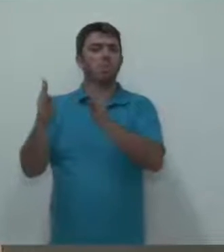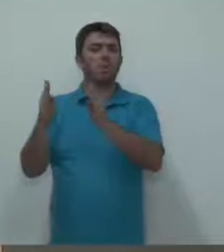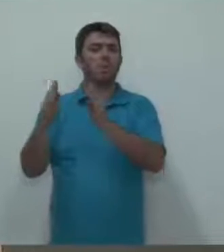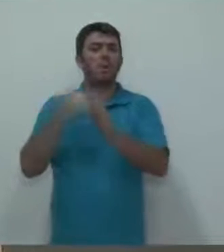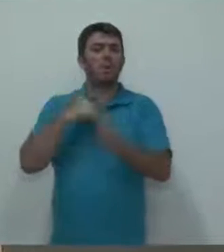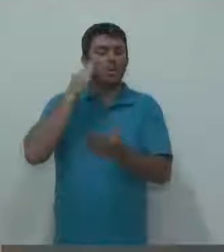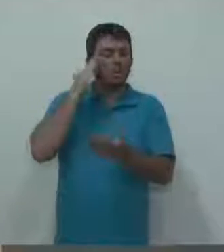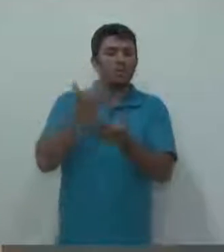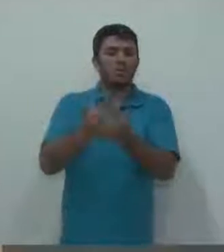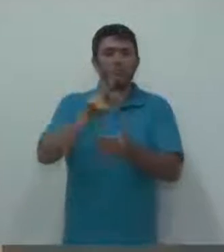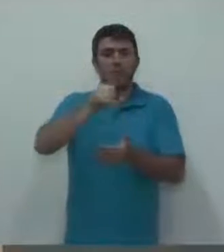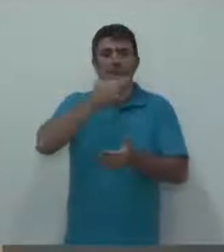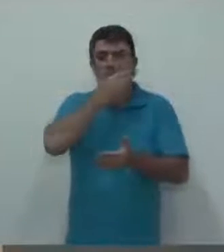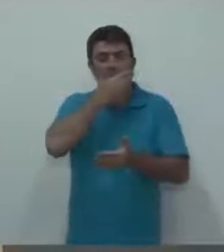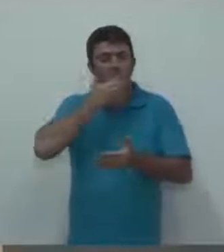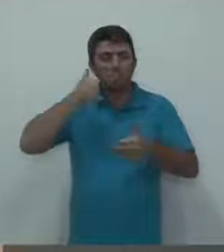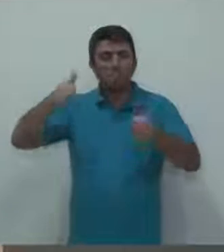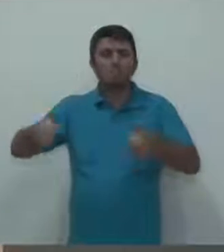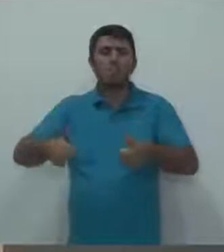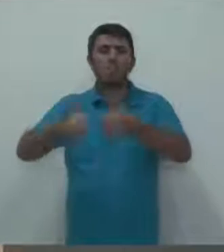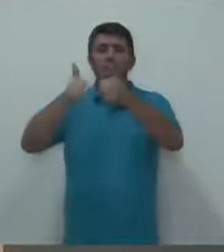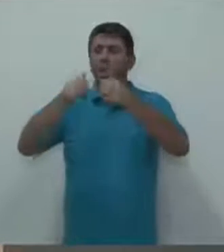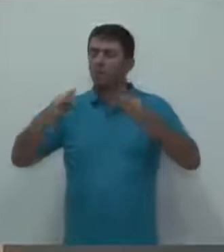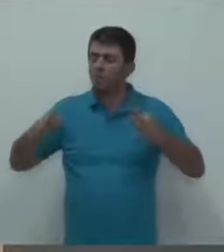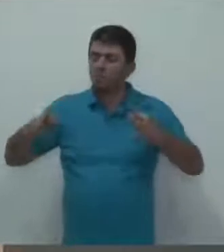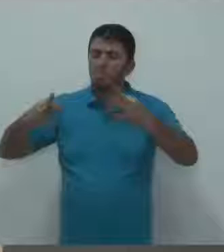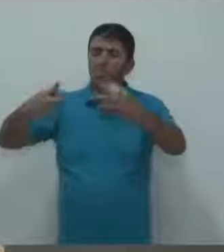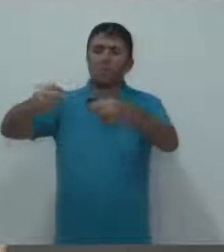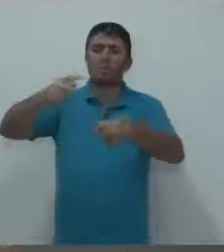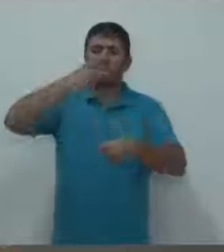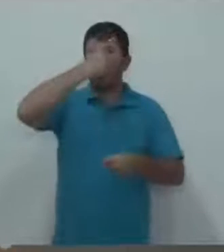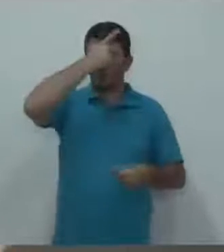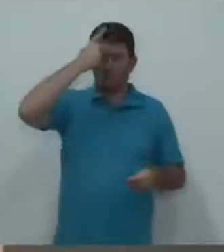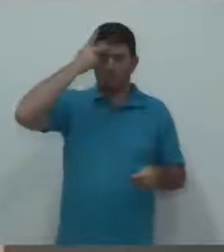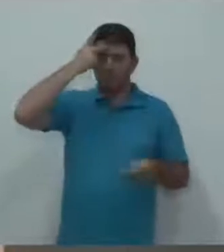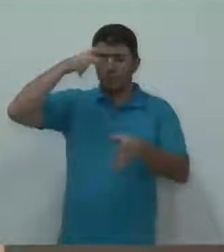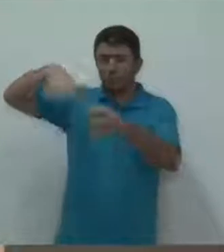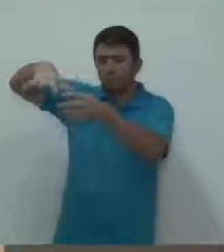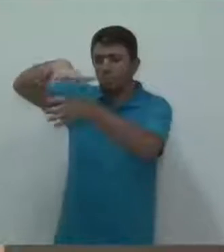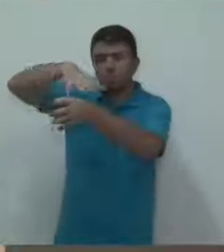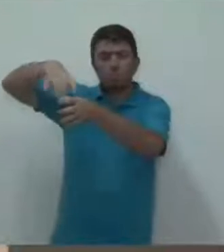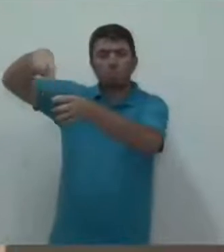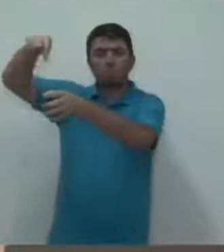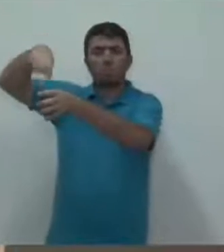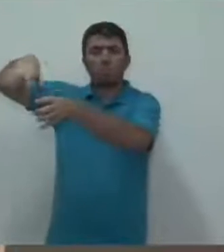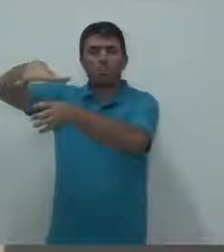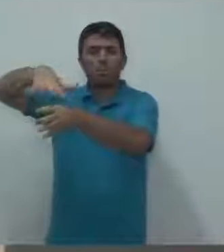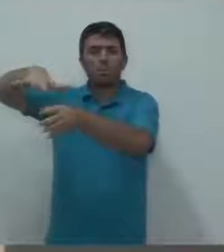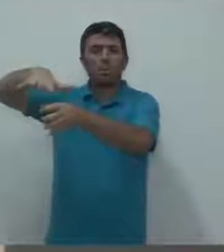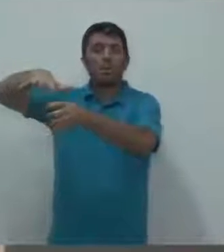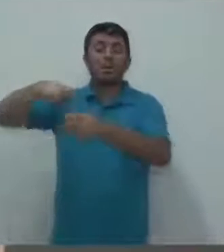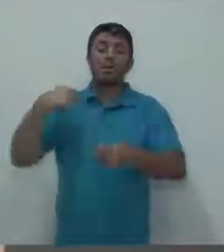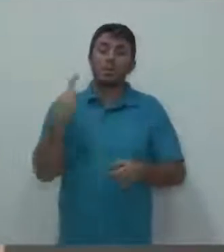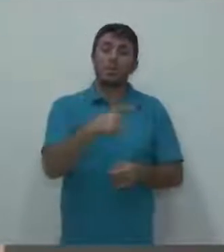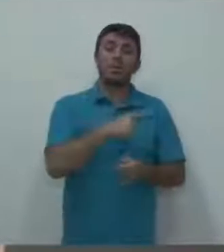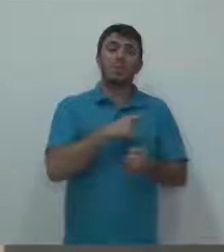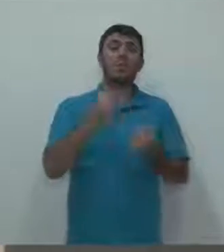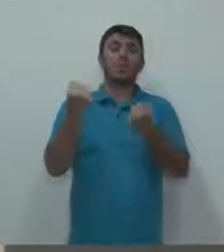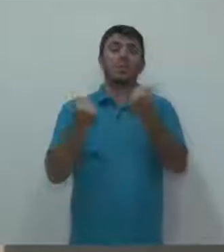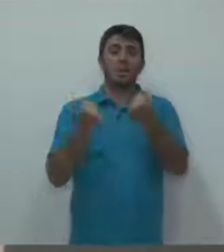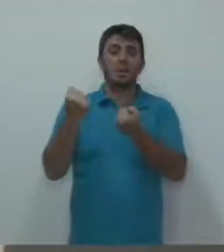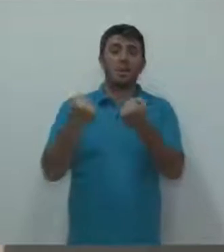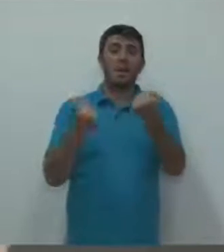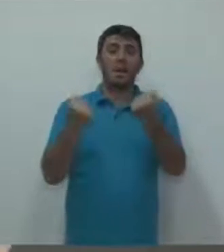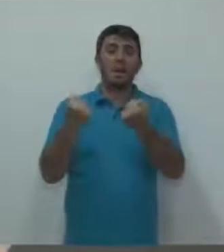melhores condições para todos, para os praticantes de esporte da região e para as pessoas daquela região que, infelizmente, todos nós temos carro e utilizamos para o